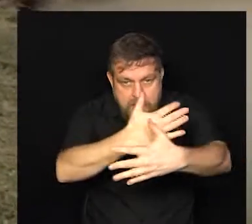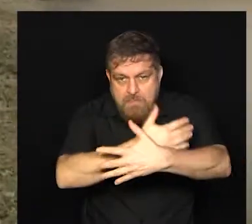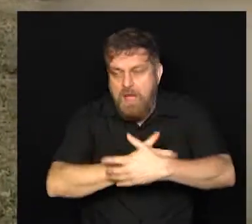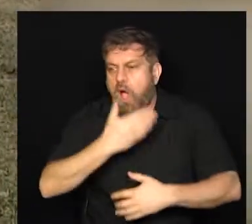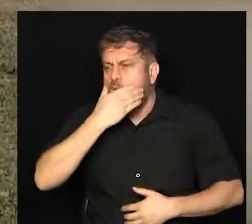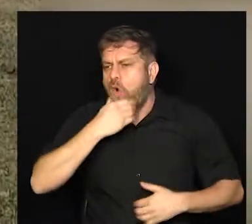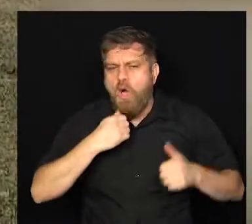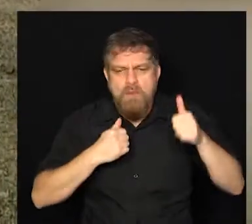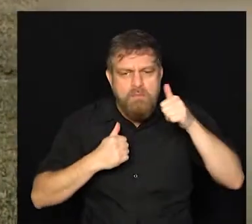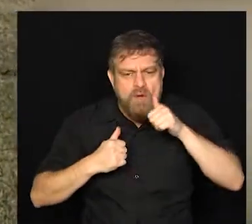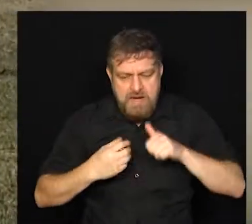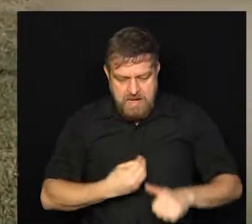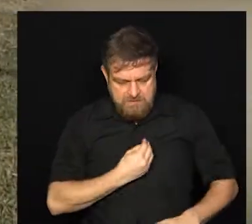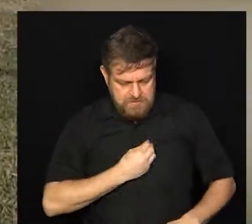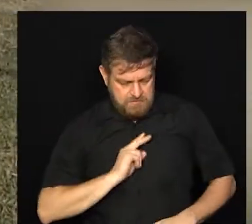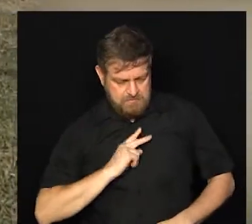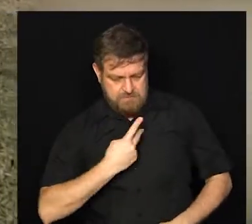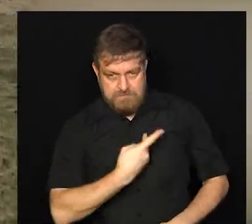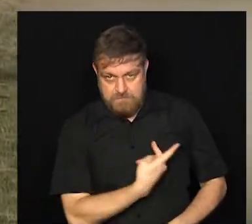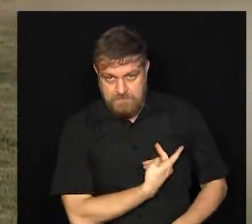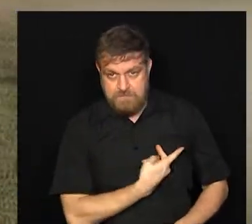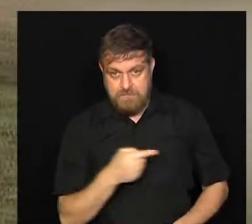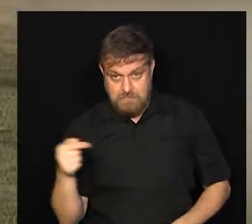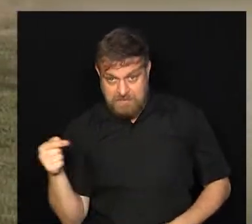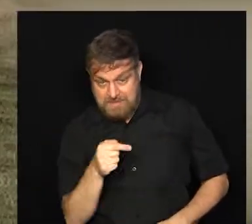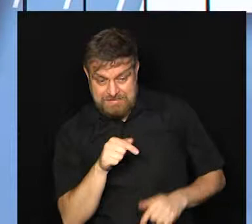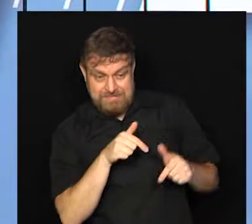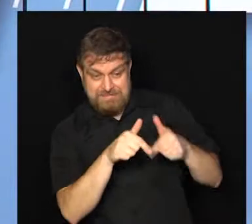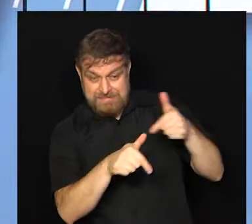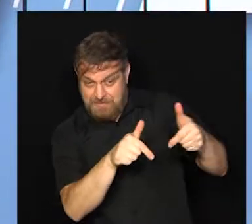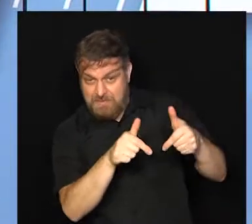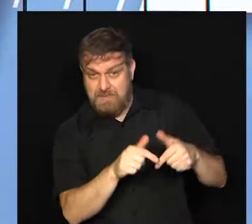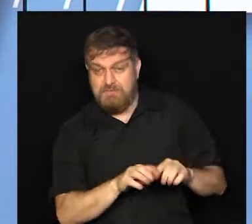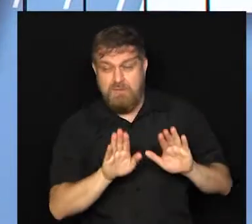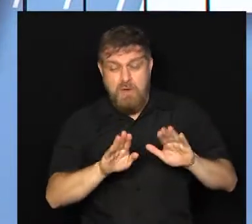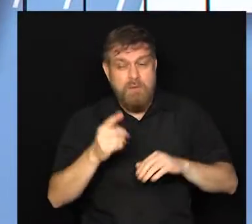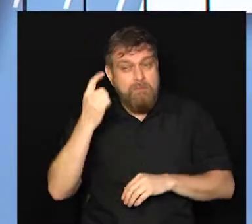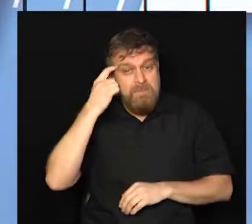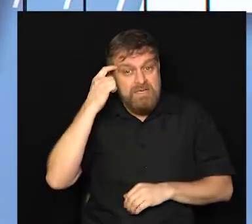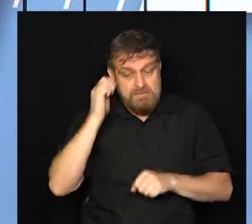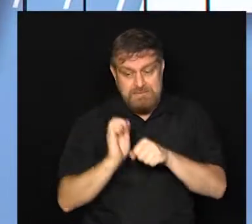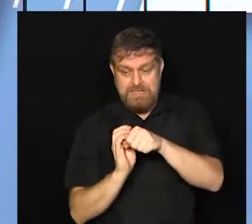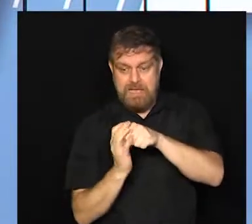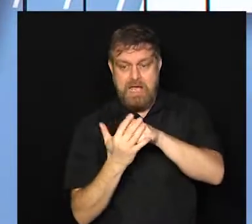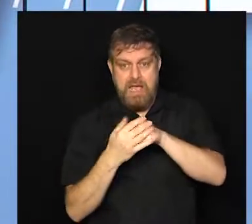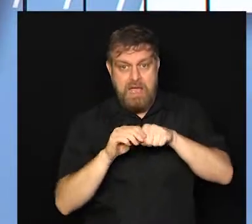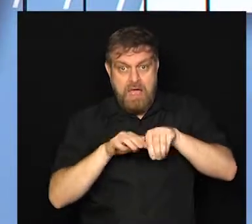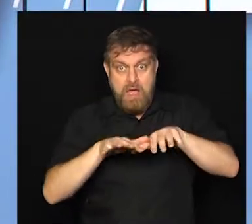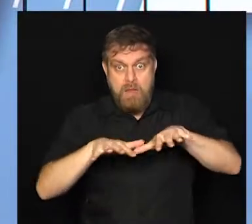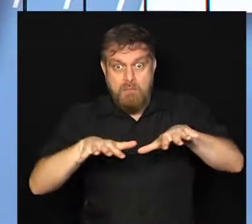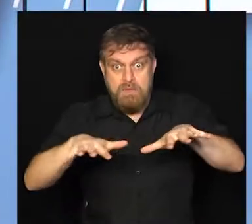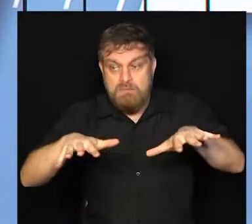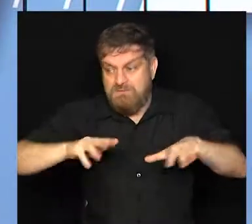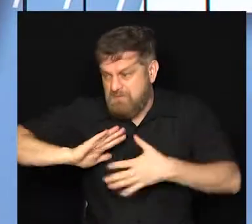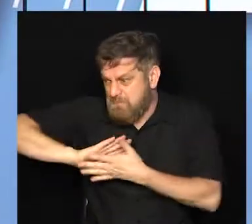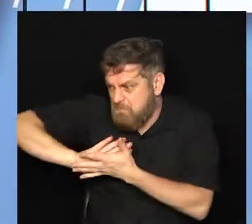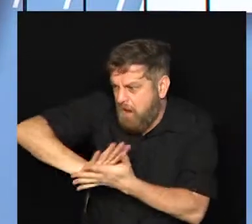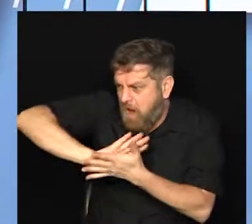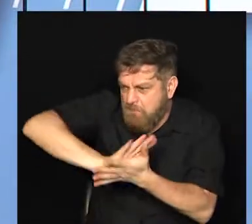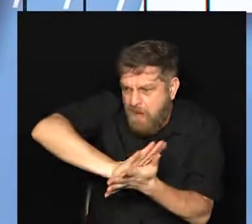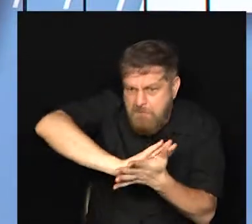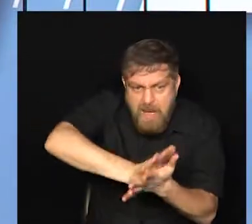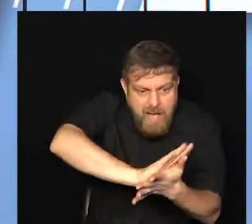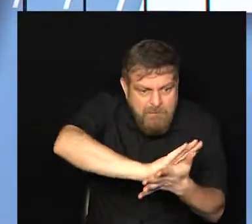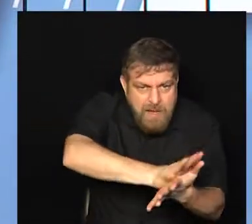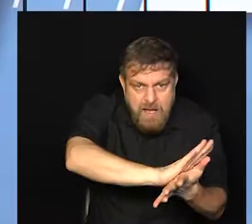mais vidas. Agora, Ruth, em falar desse trabalho, a pandemia veio, né, gente, como uma avalanche mesmo, né? Foi passando por cima